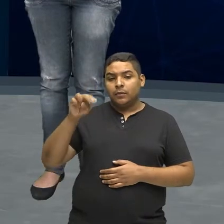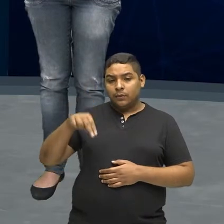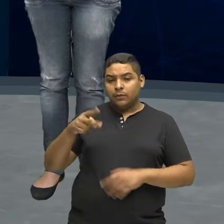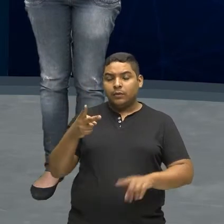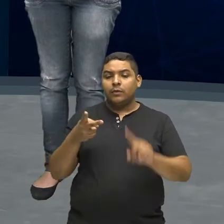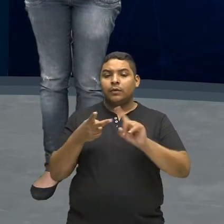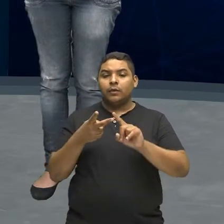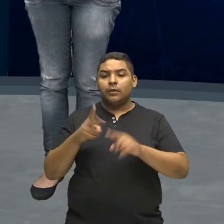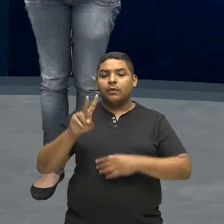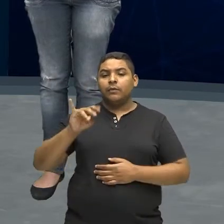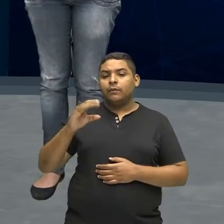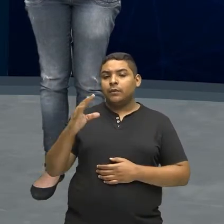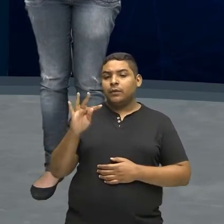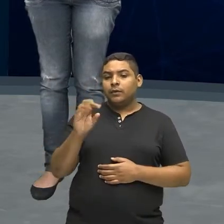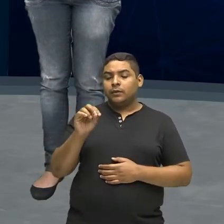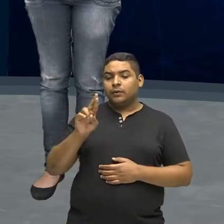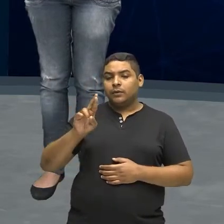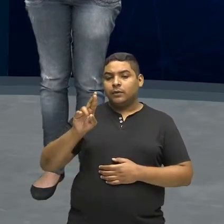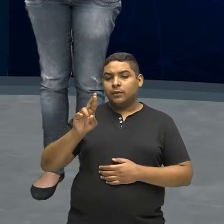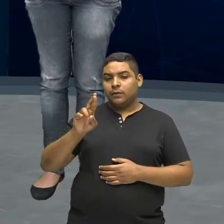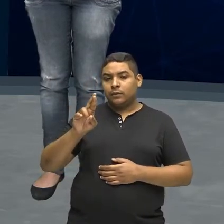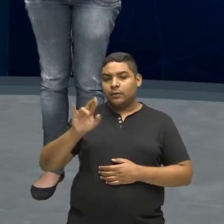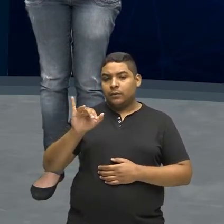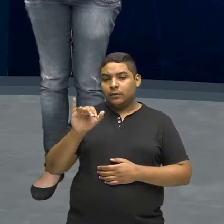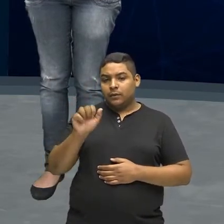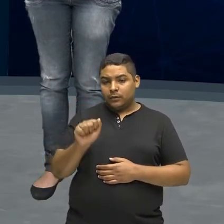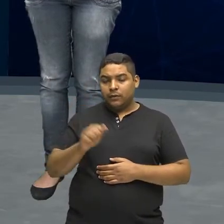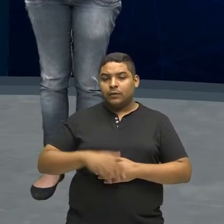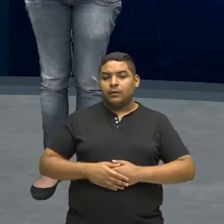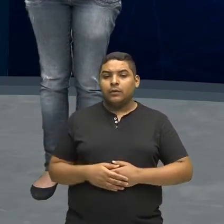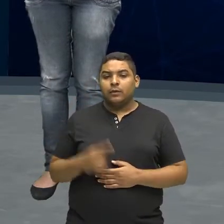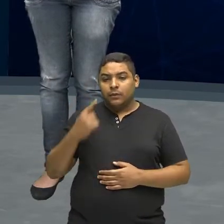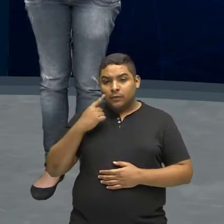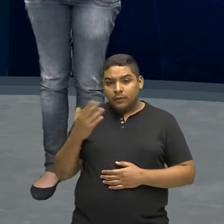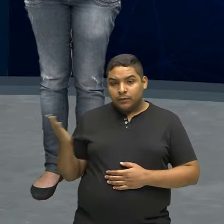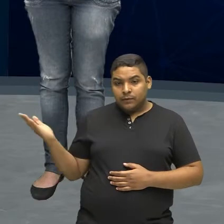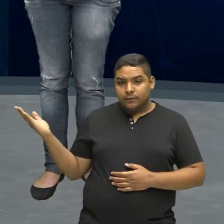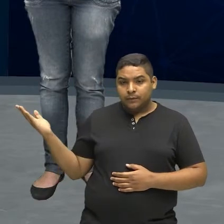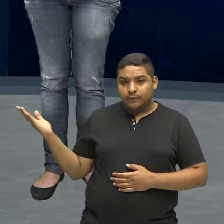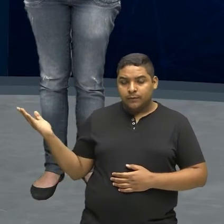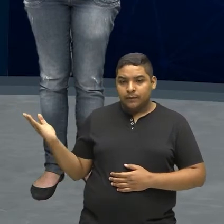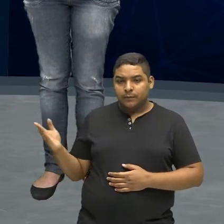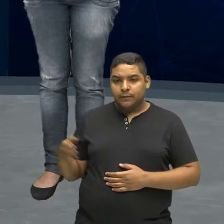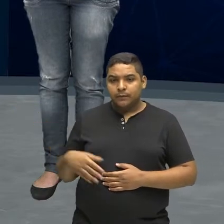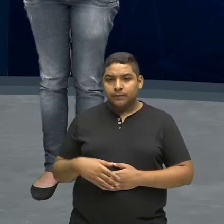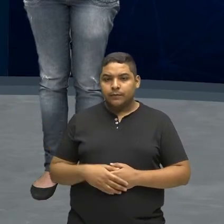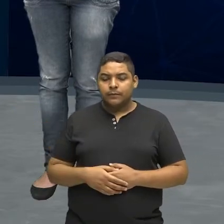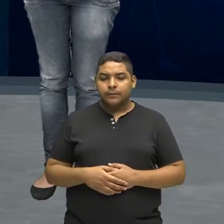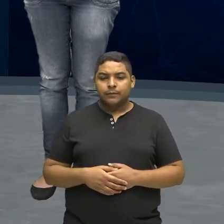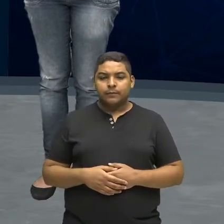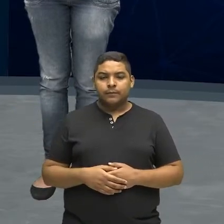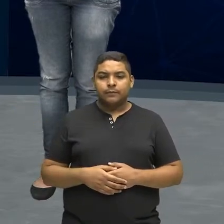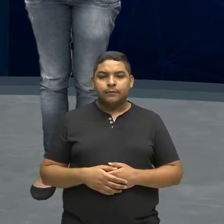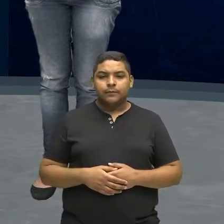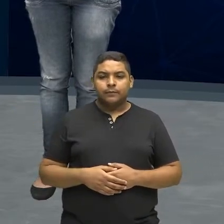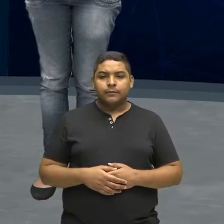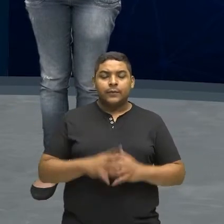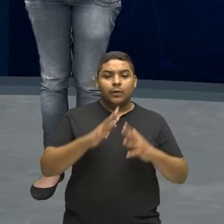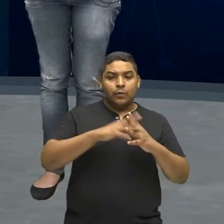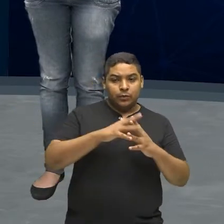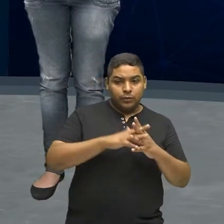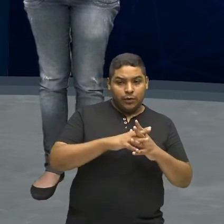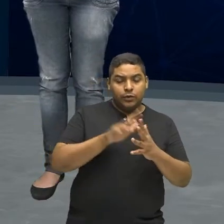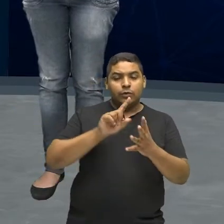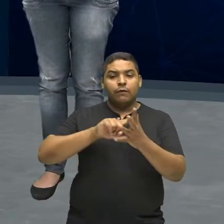lá o verbo run, people. É o R-U-N. CVC, consoante, vogal, consoante. Então, eu